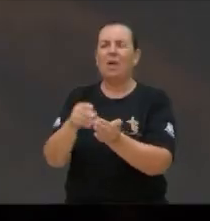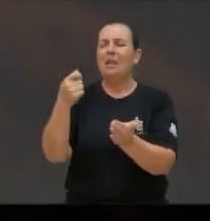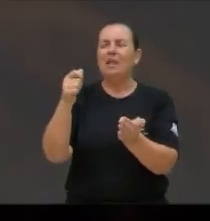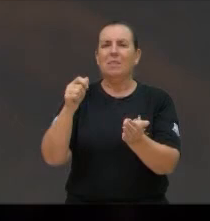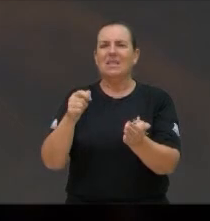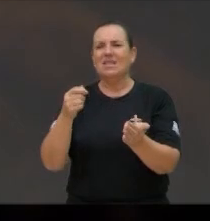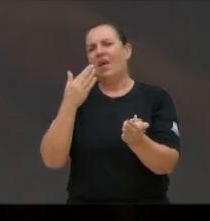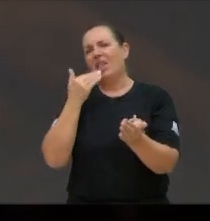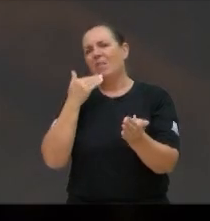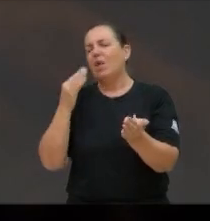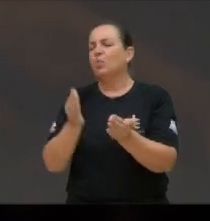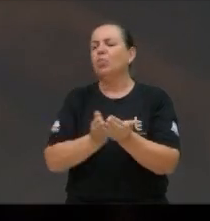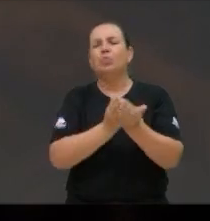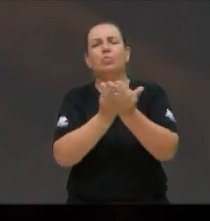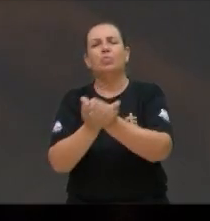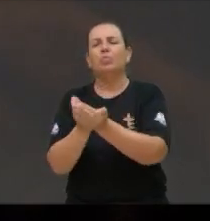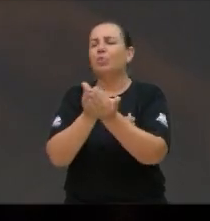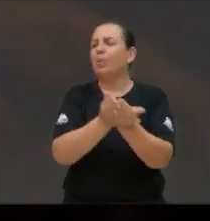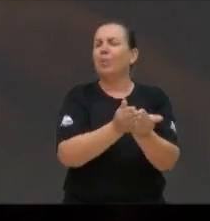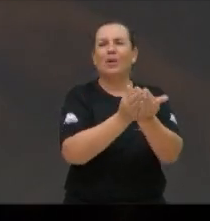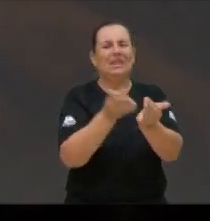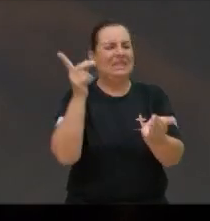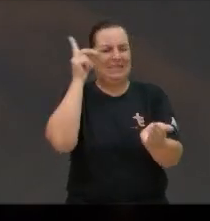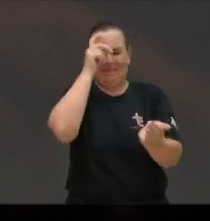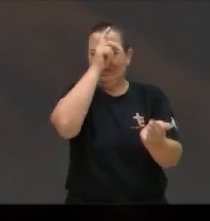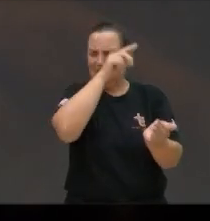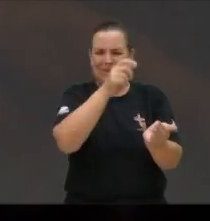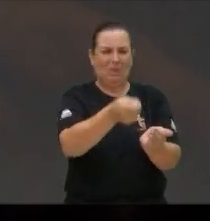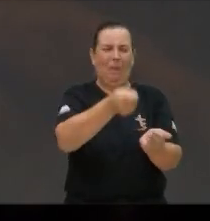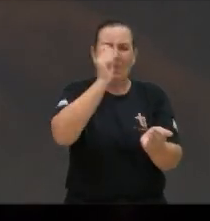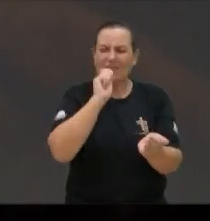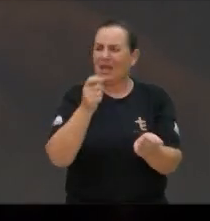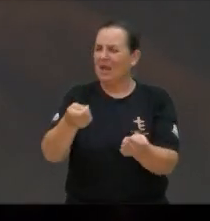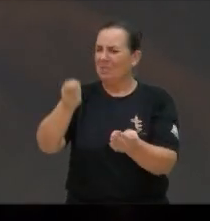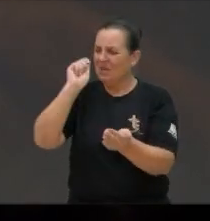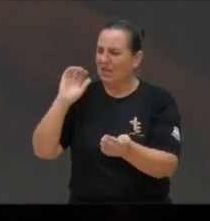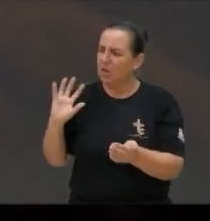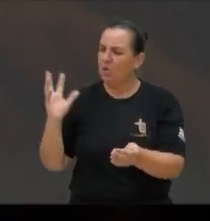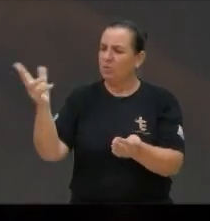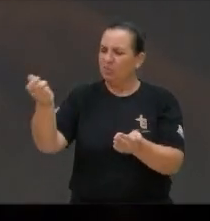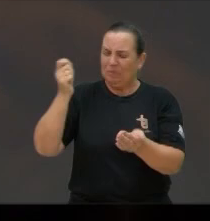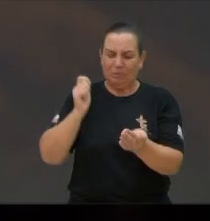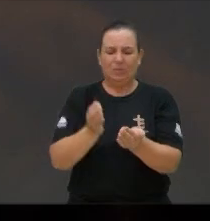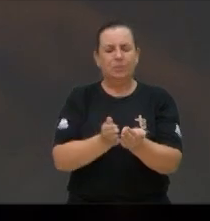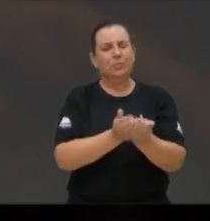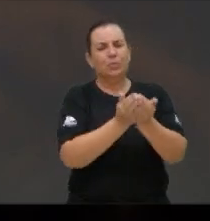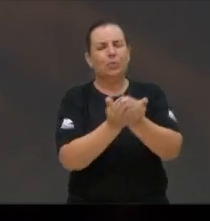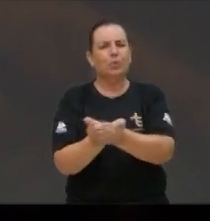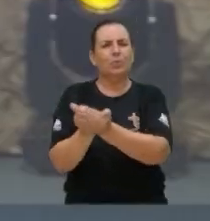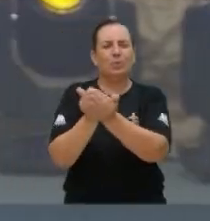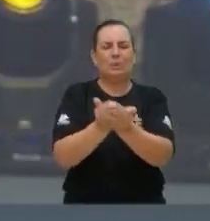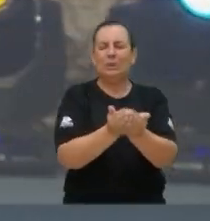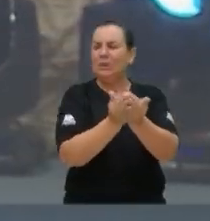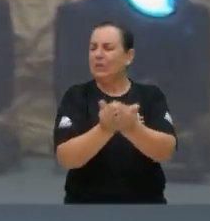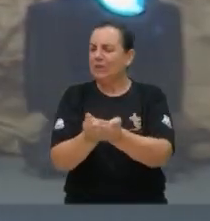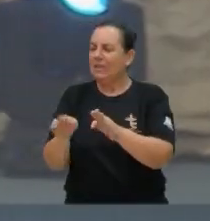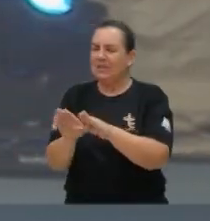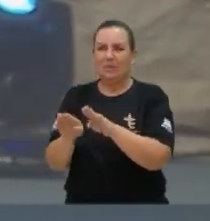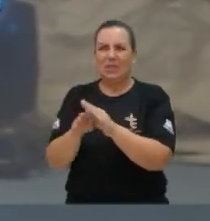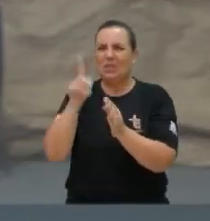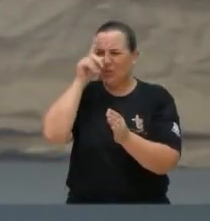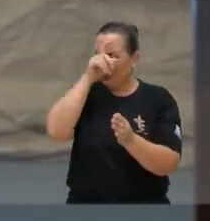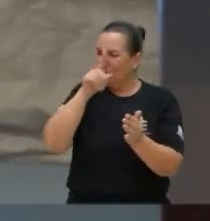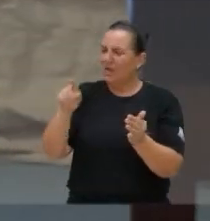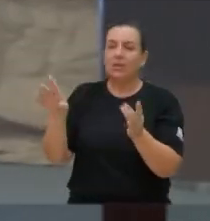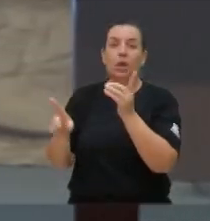família dele. E estava difícil pescar naquele dia. E além de tudo, da dificuldade de encontrar